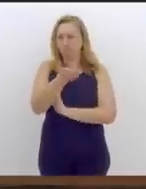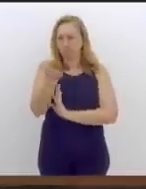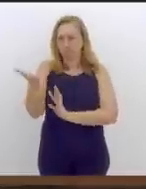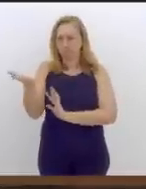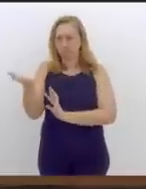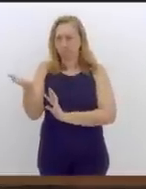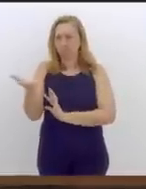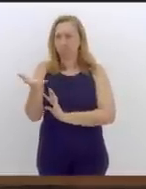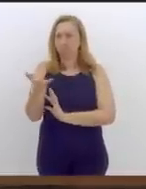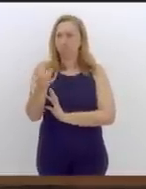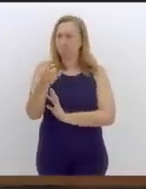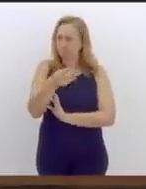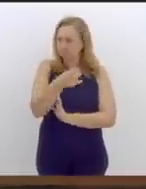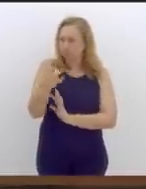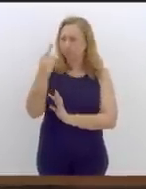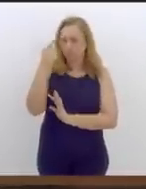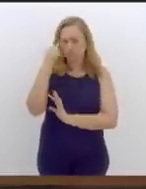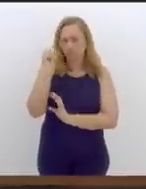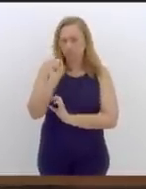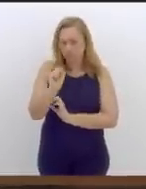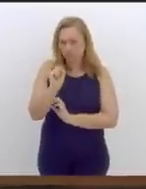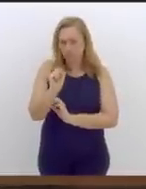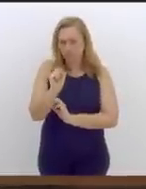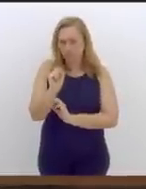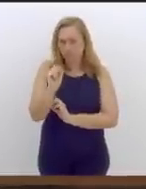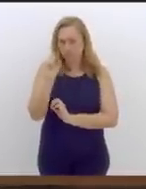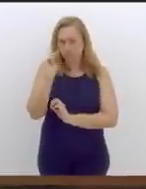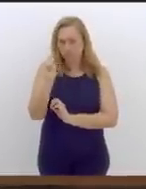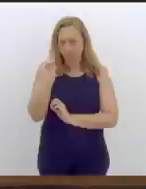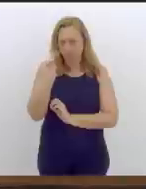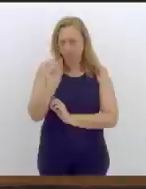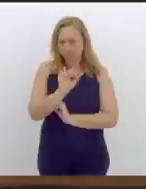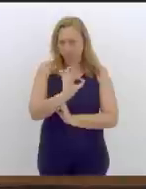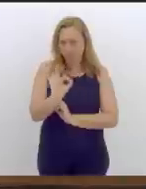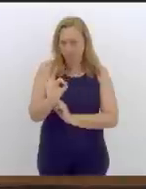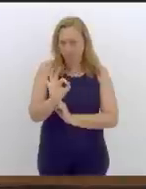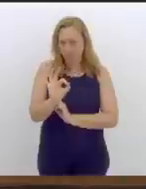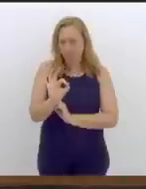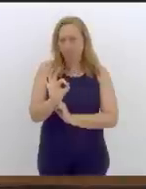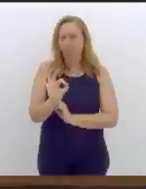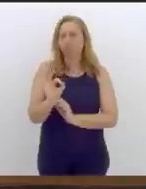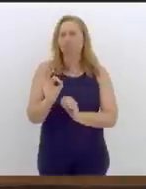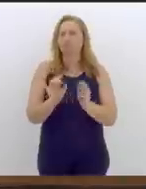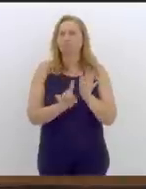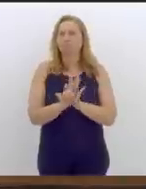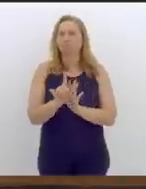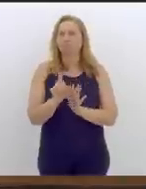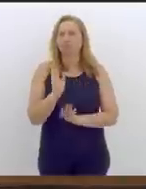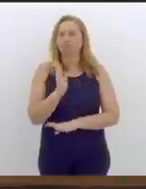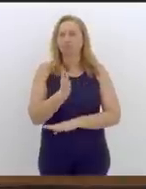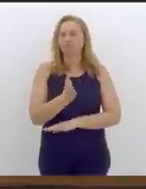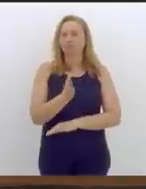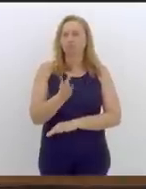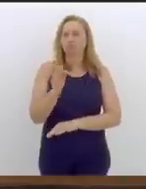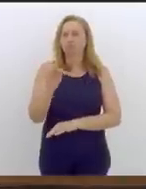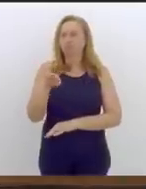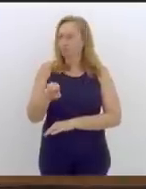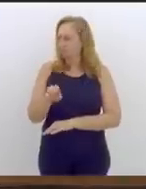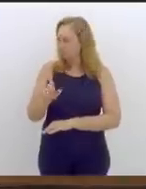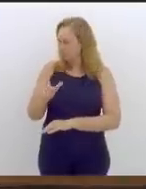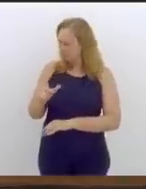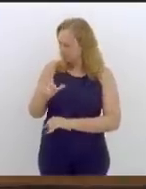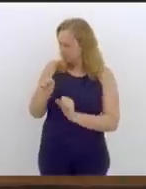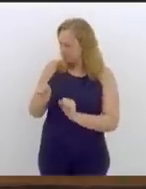o que que vocês pensam pode ser assim tá tranquilo perguntando a vocês aí pode ser E aí eu gostaria de fazer essa pergunta direta ao Comandante pode ser tem problema